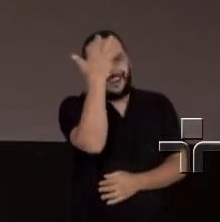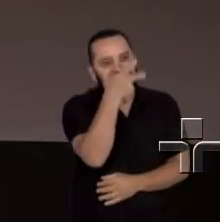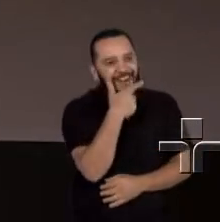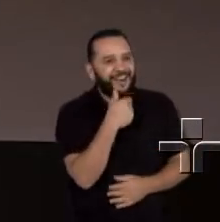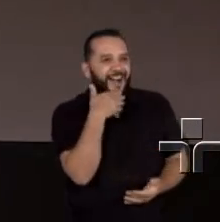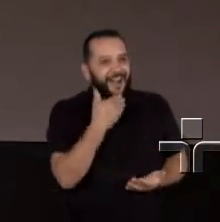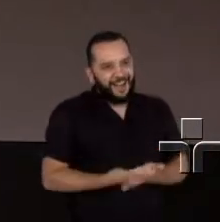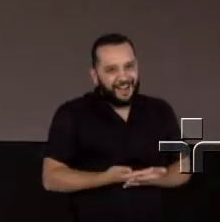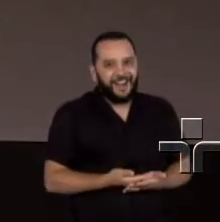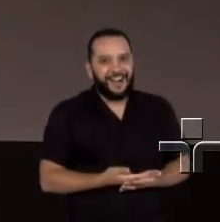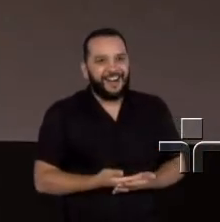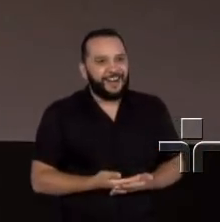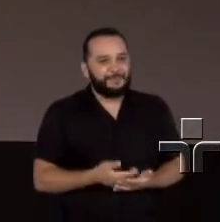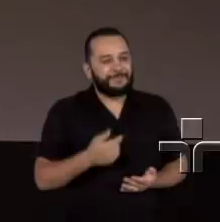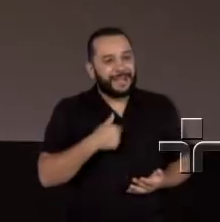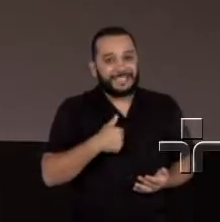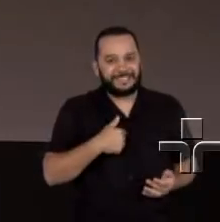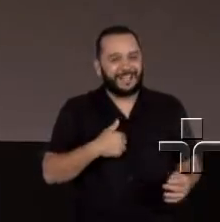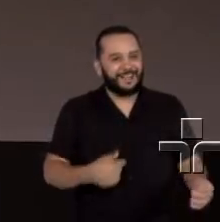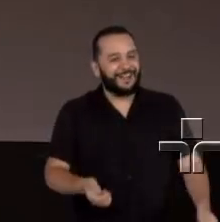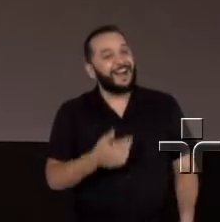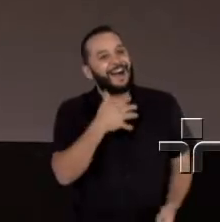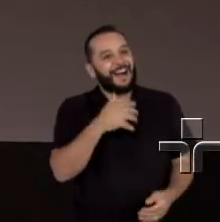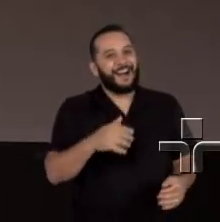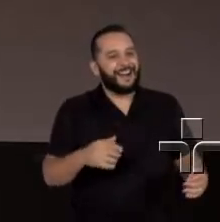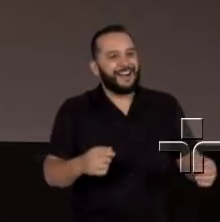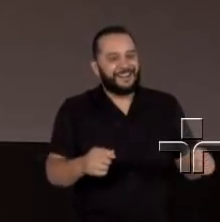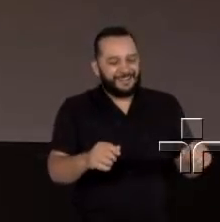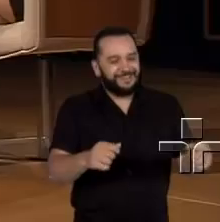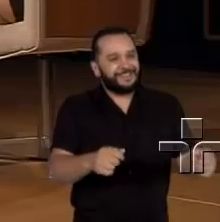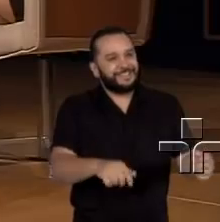Mas o avião, na hora que ligou, saiu uns negócios...